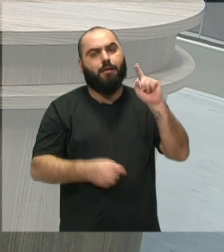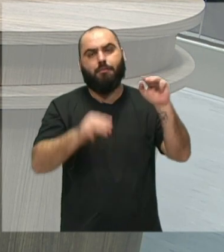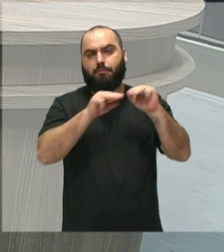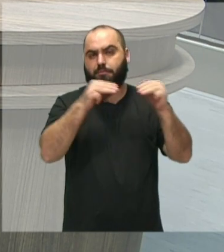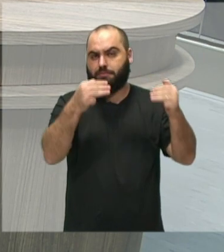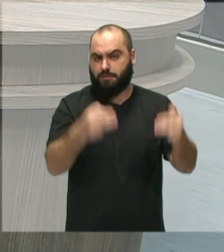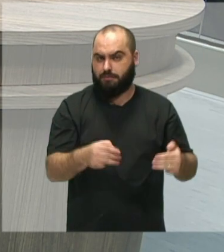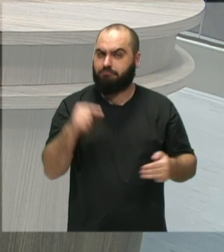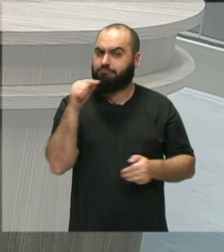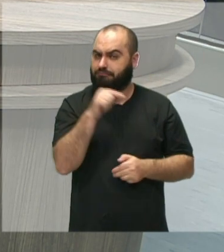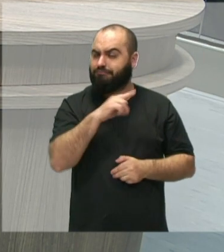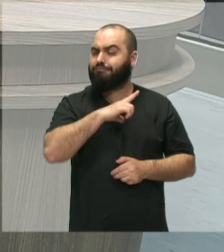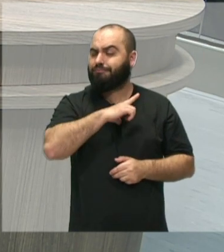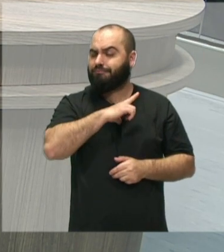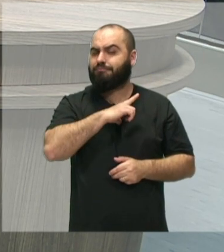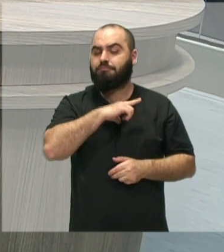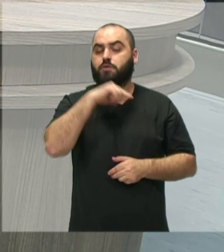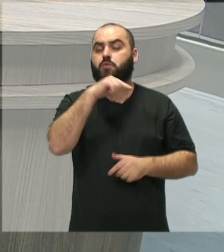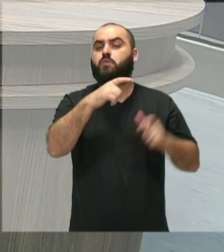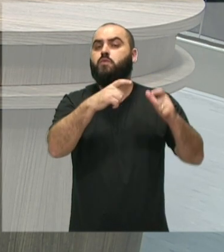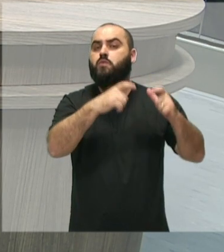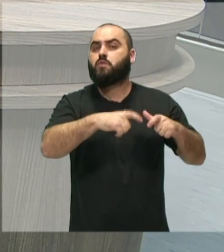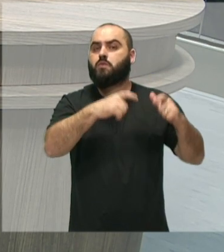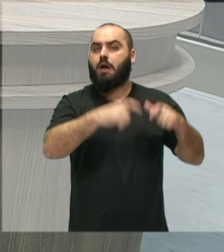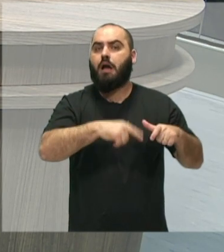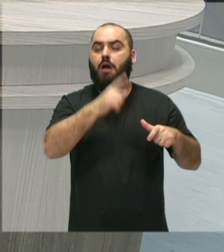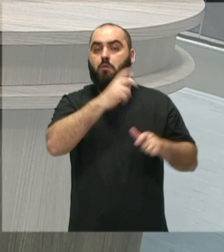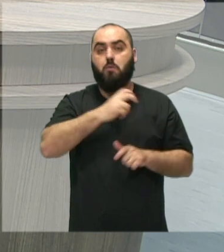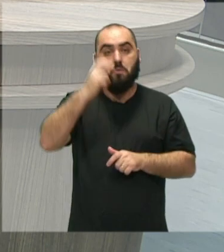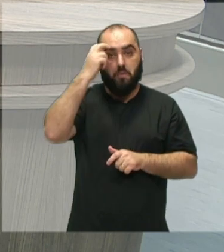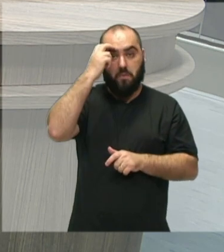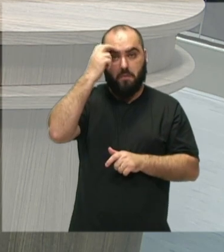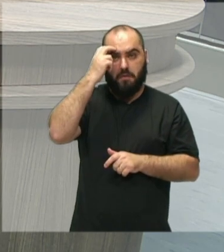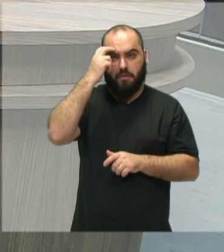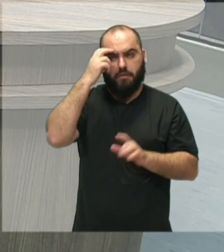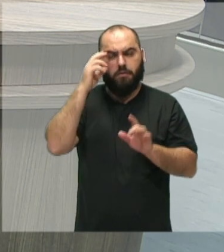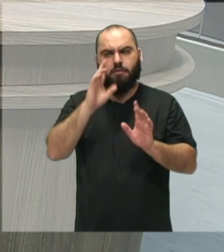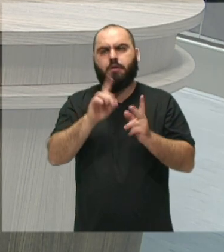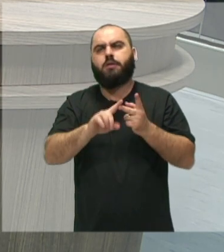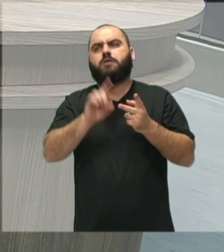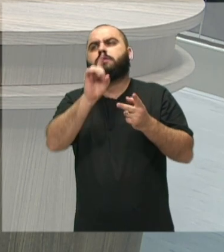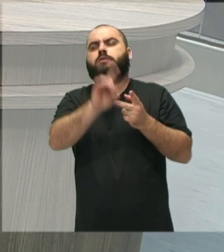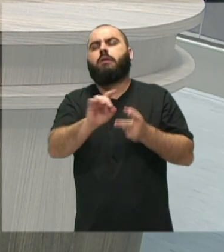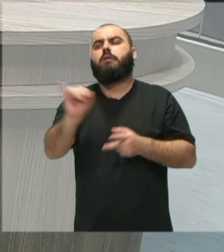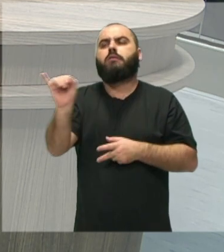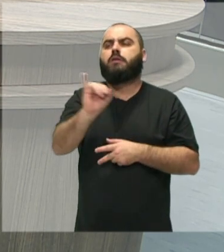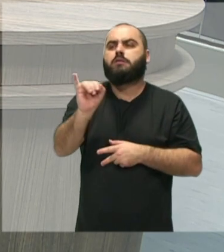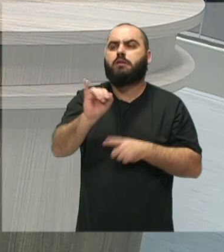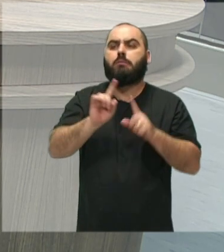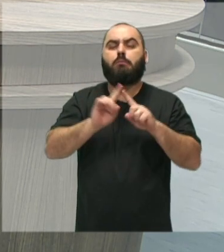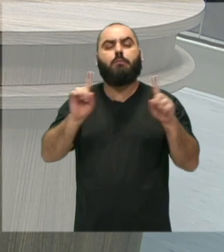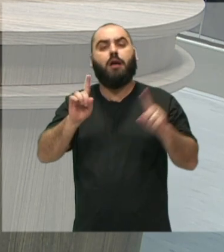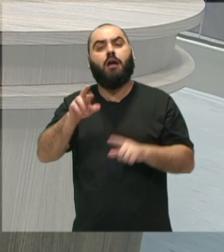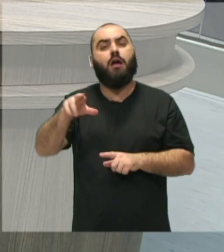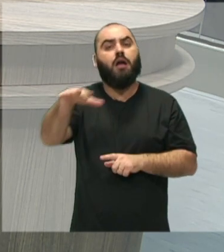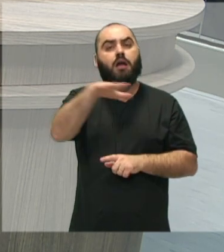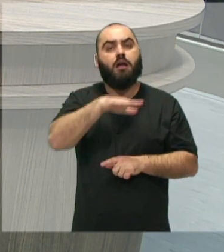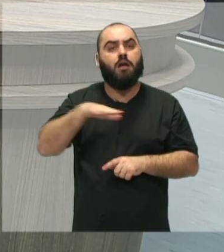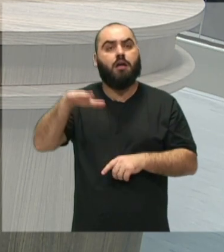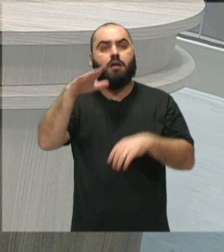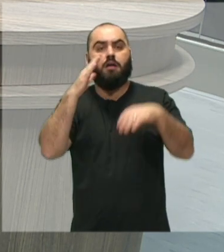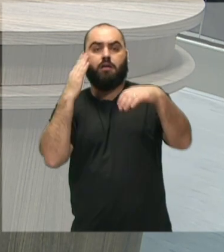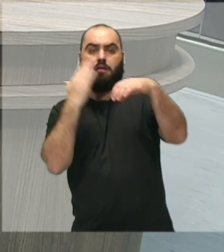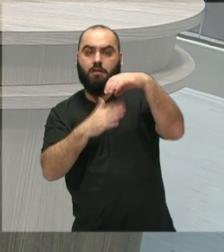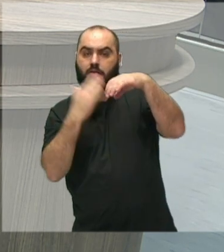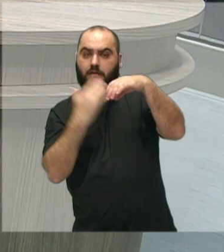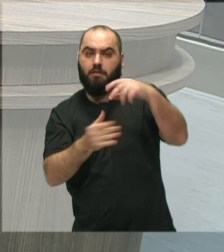historicamente ali era um ponto assim de cultura, não só de Itajaí, mas da região da Itapava.